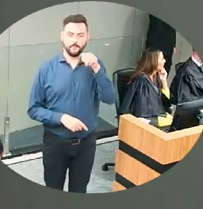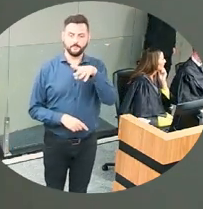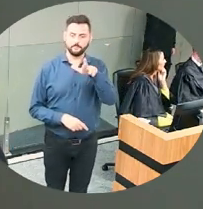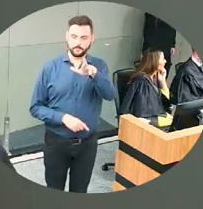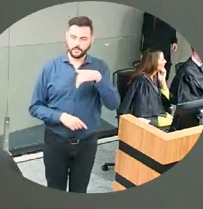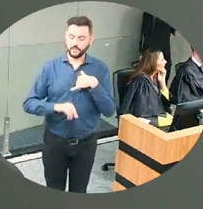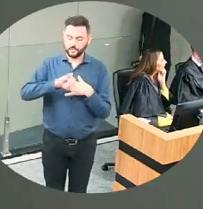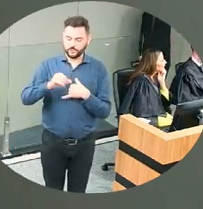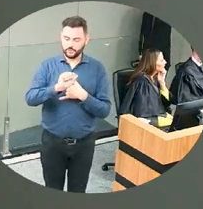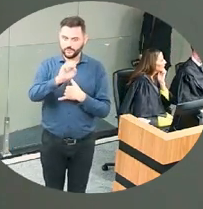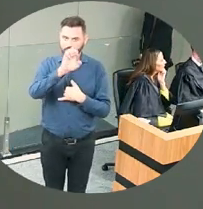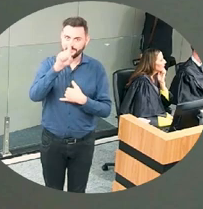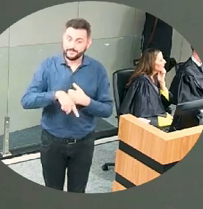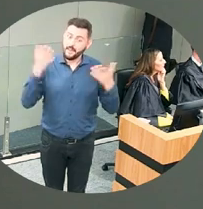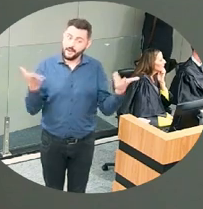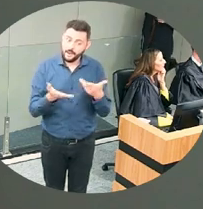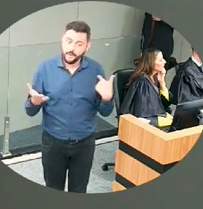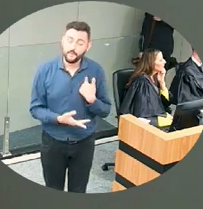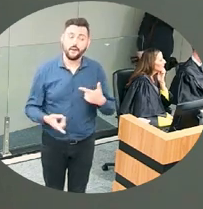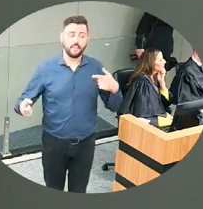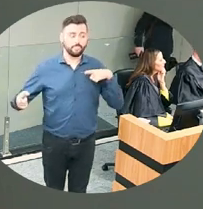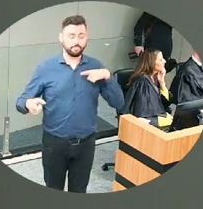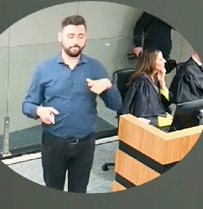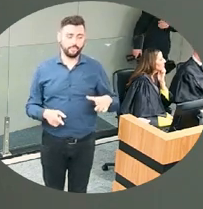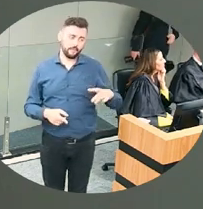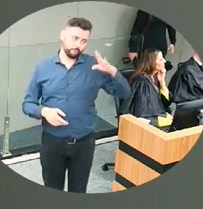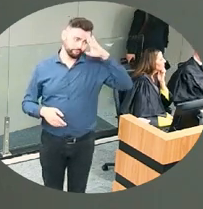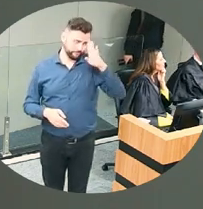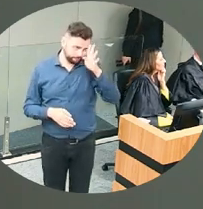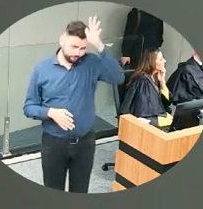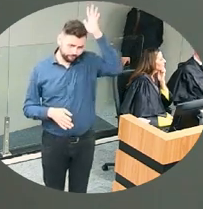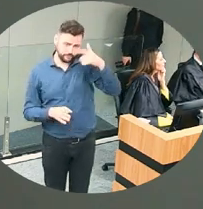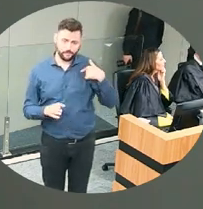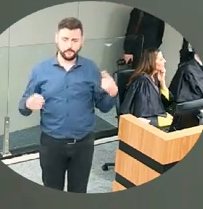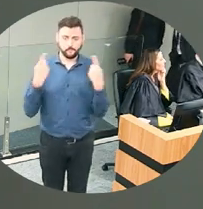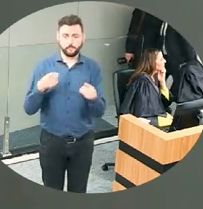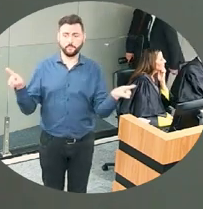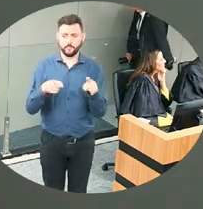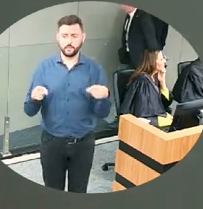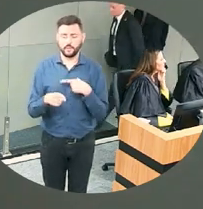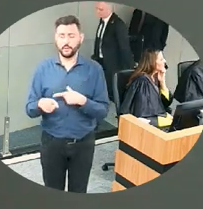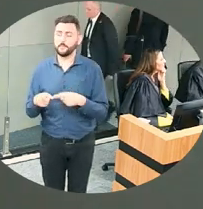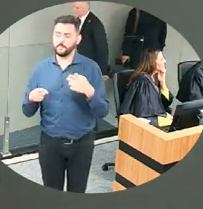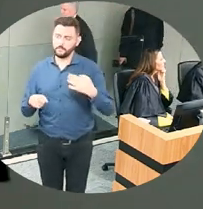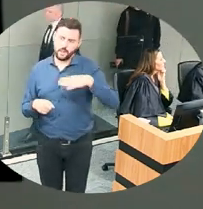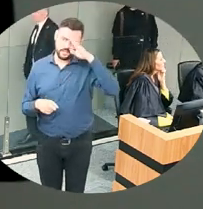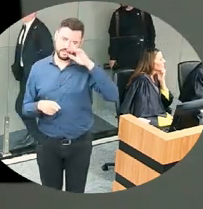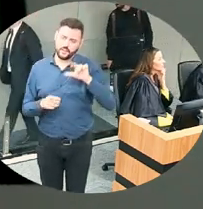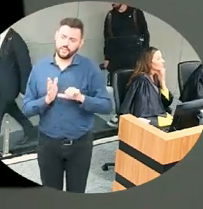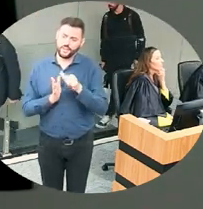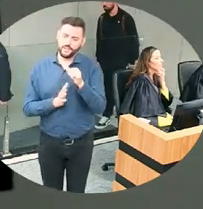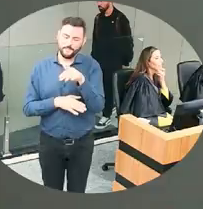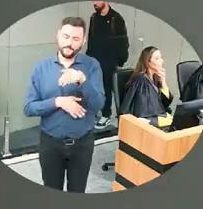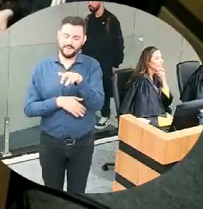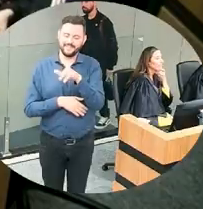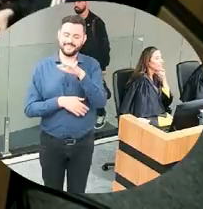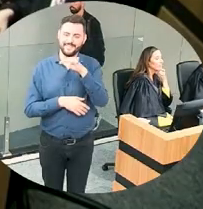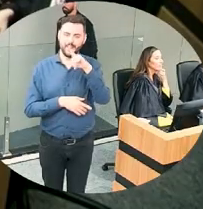executada pela banda do Corpo de Bombeiros Militares de Santa Catarina regida pelo Maestro primeiro sargento Marcelo